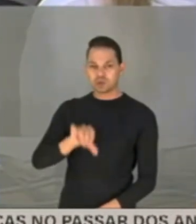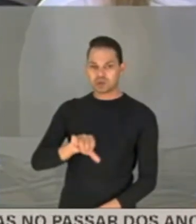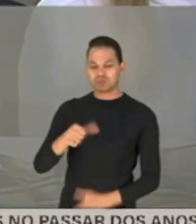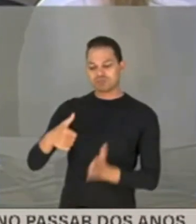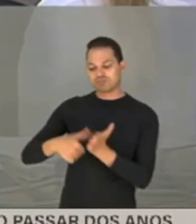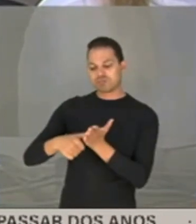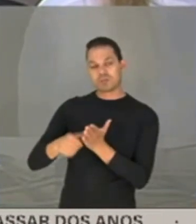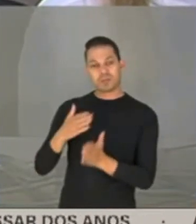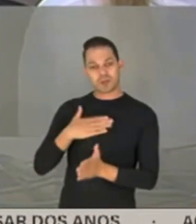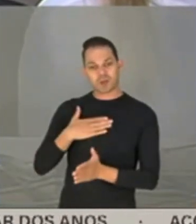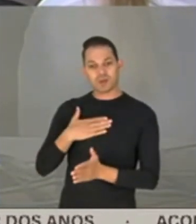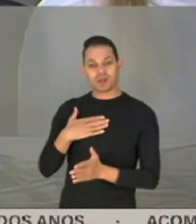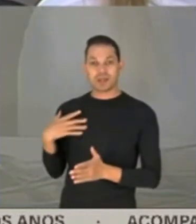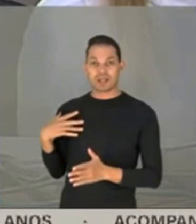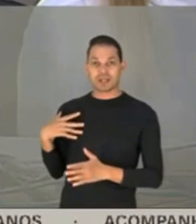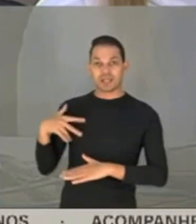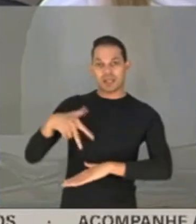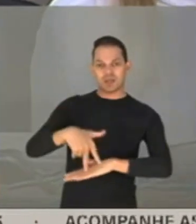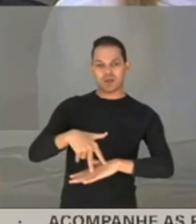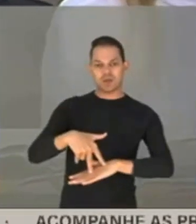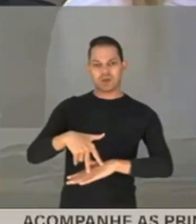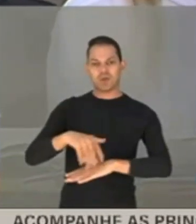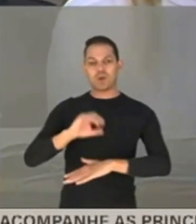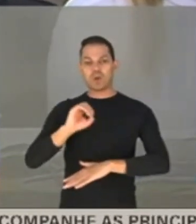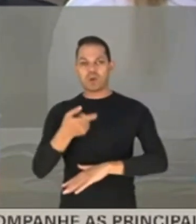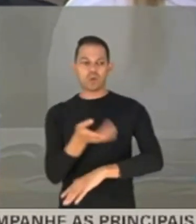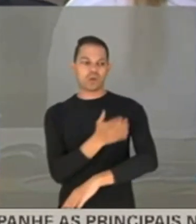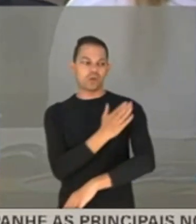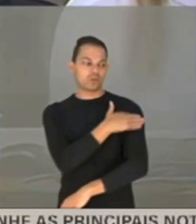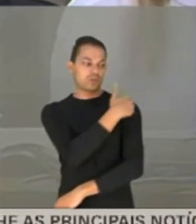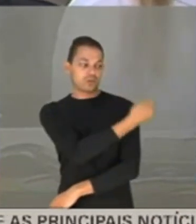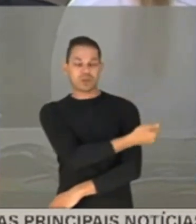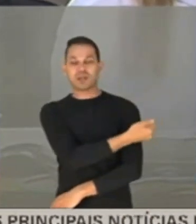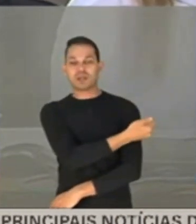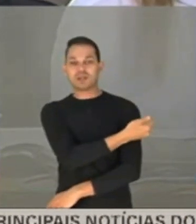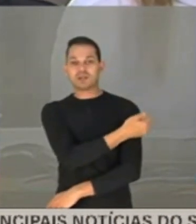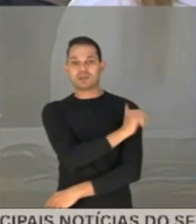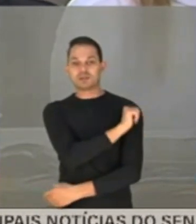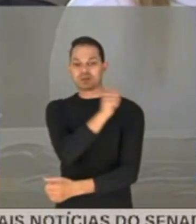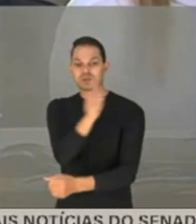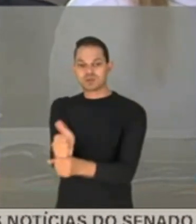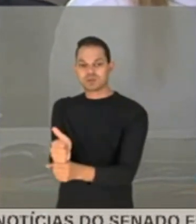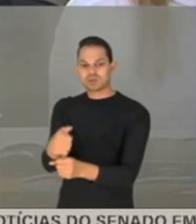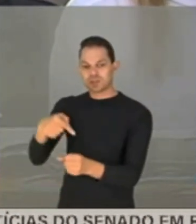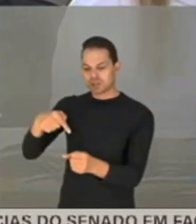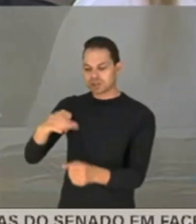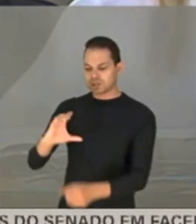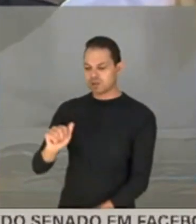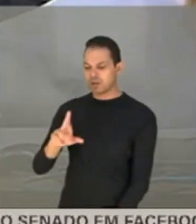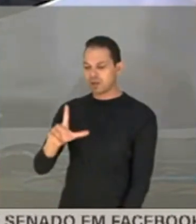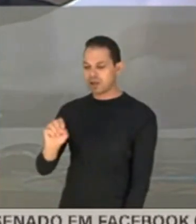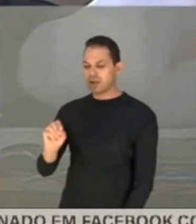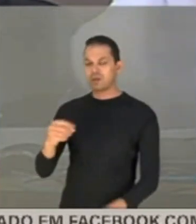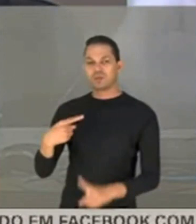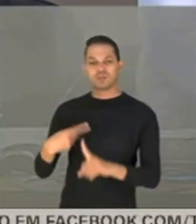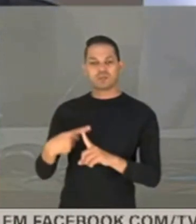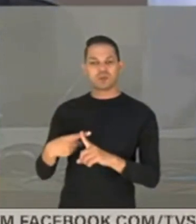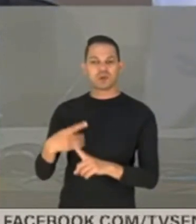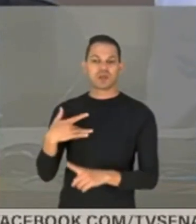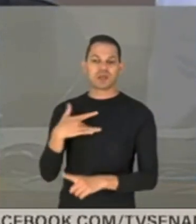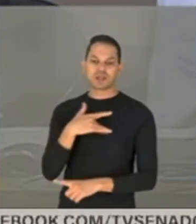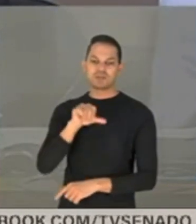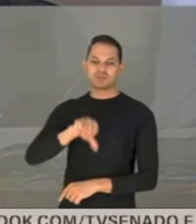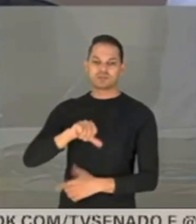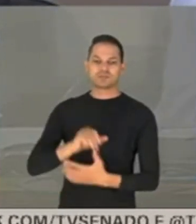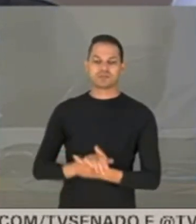e eu viesse, ou eu ou a doutora Andréa, no lugar do senhor Carlos Alberto, que ele se encontra com problema de